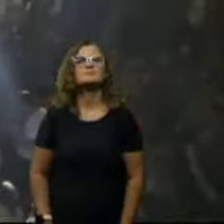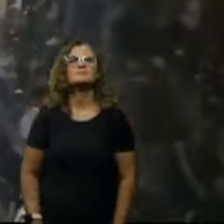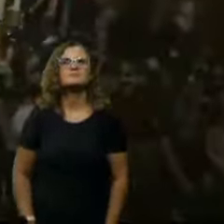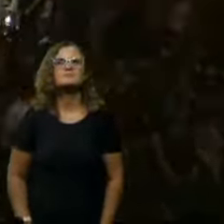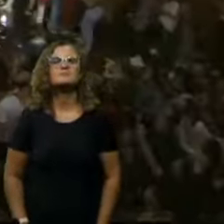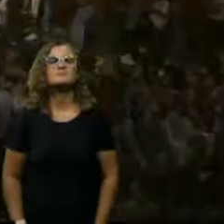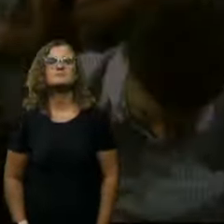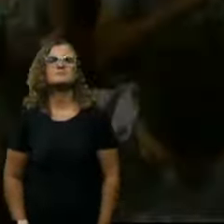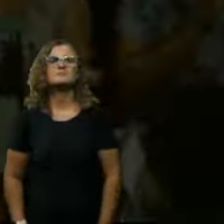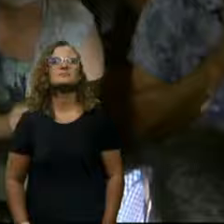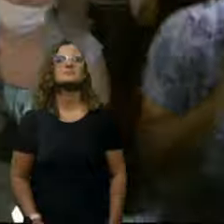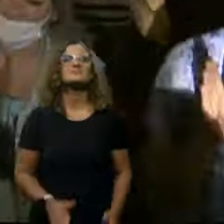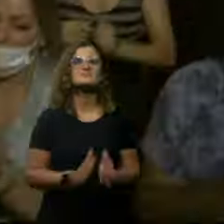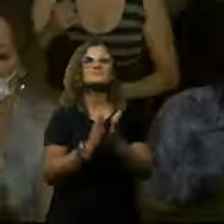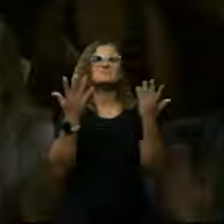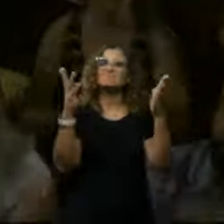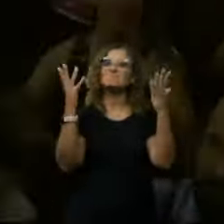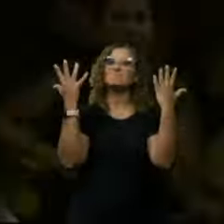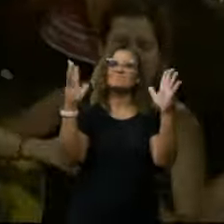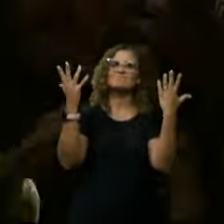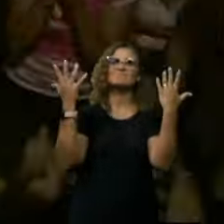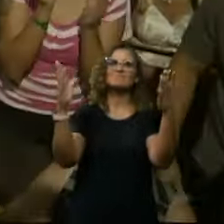E aí